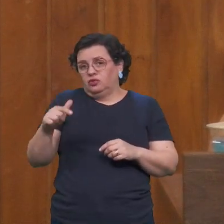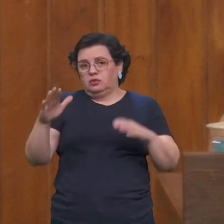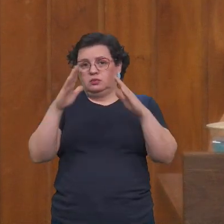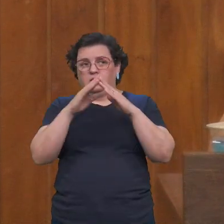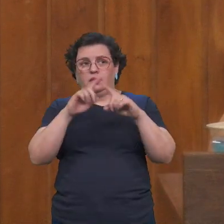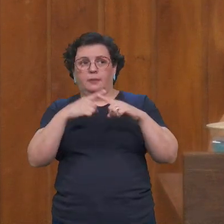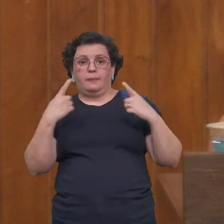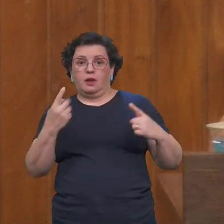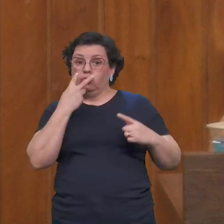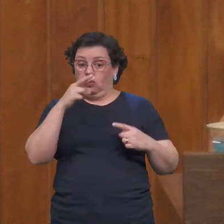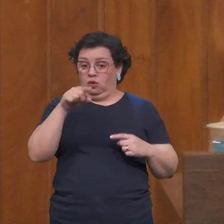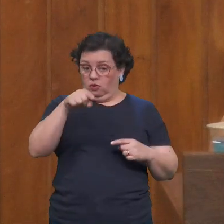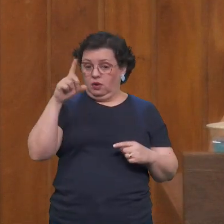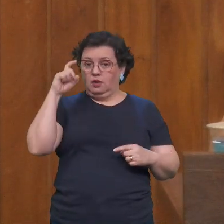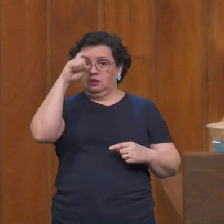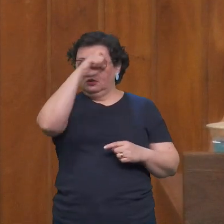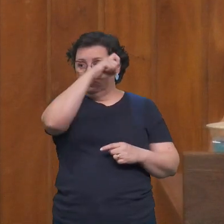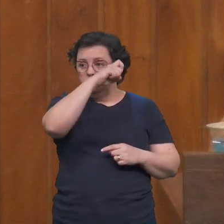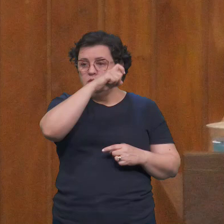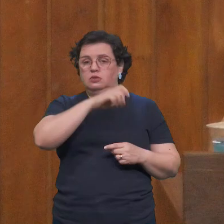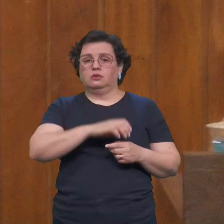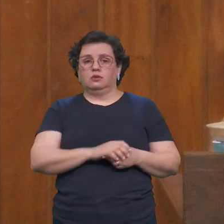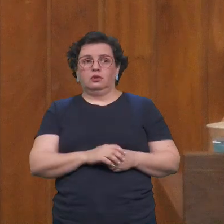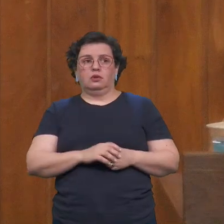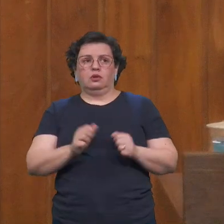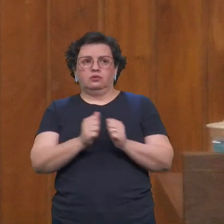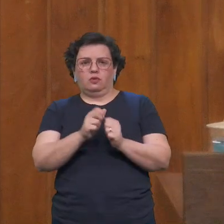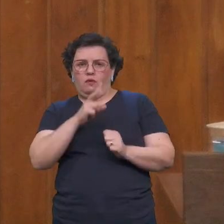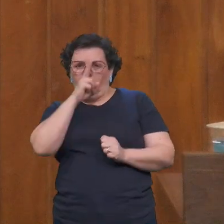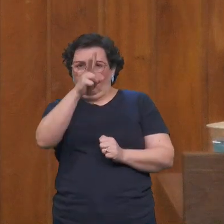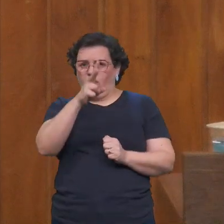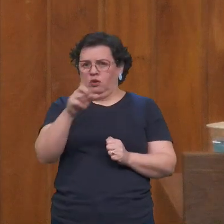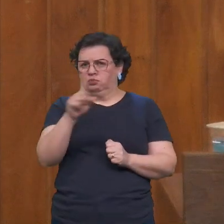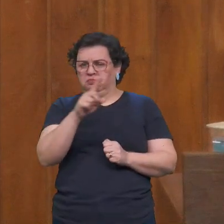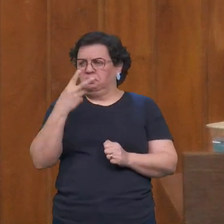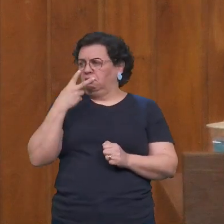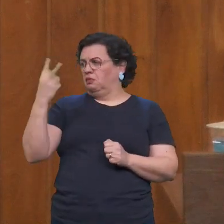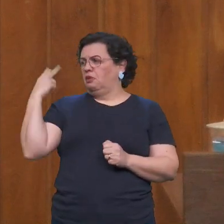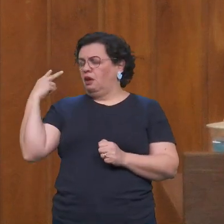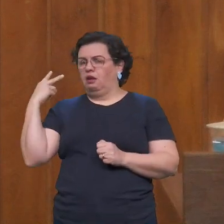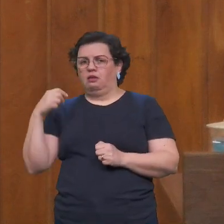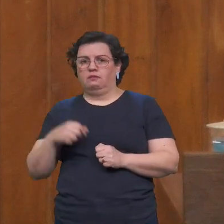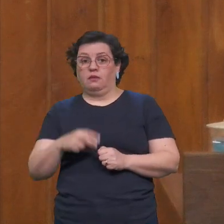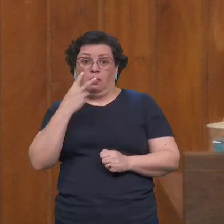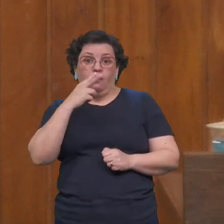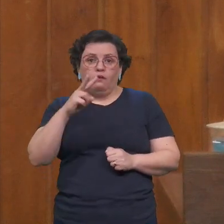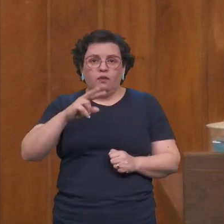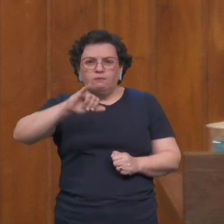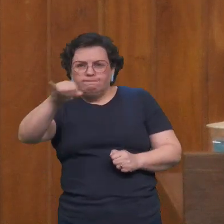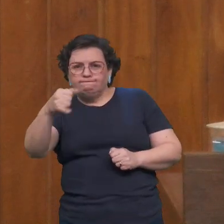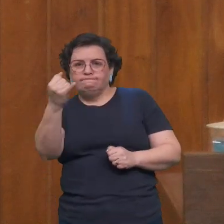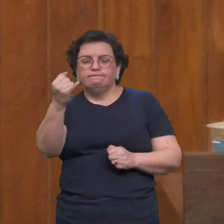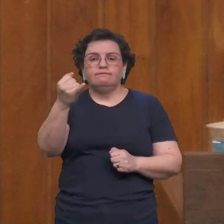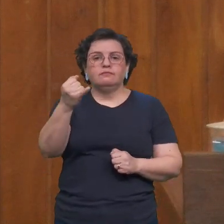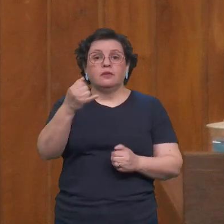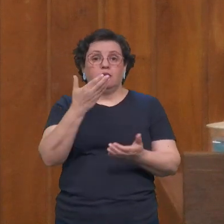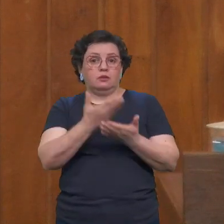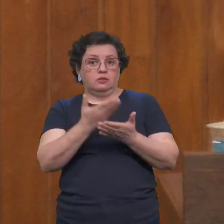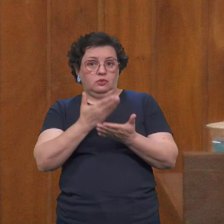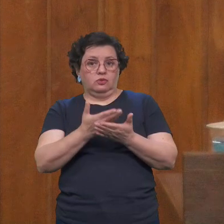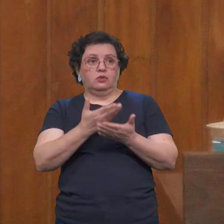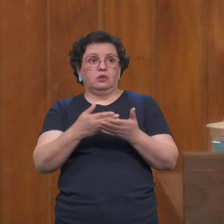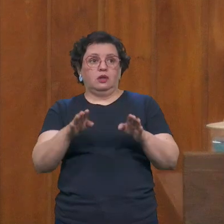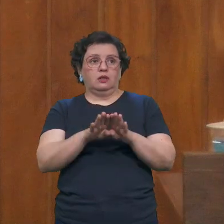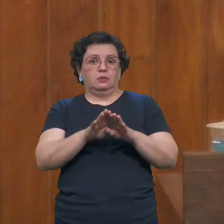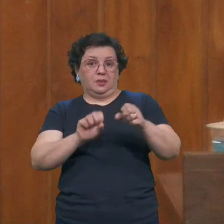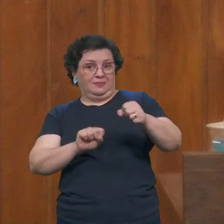Mas ela olhou essa dificuldade com força, sem olhar para trás. Ela viu a oportunidade de estudar,